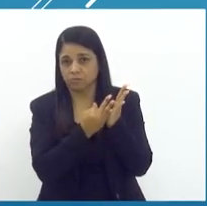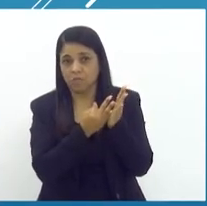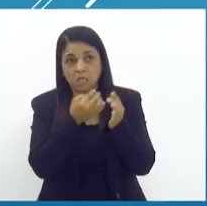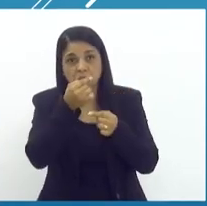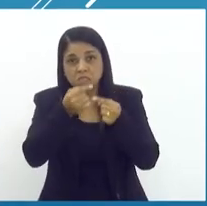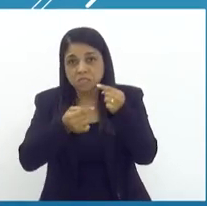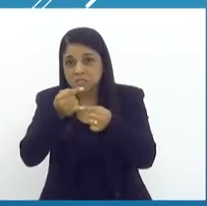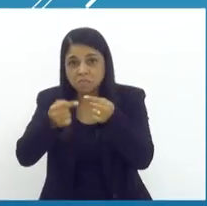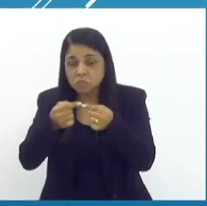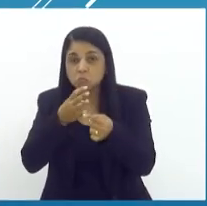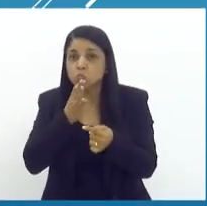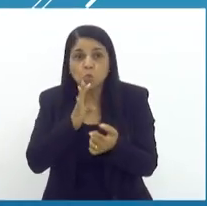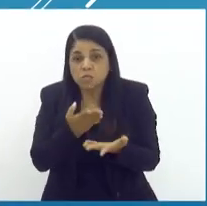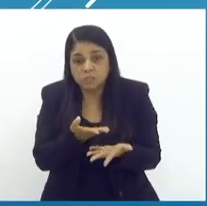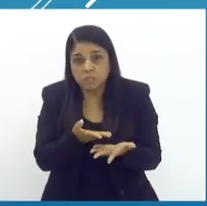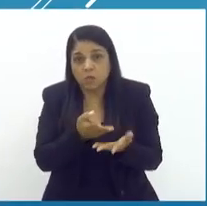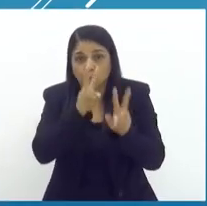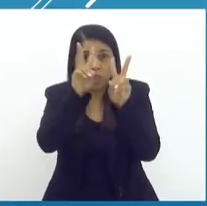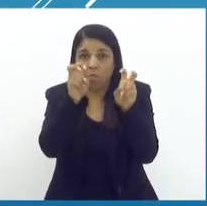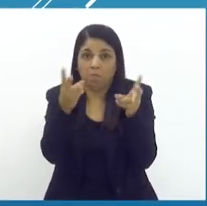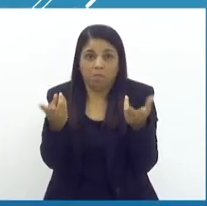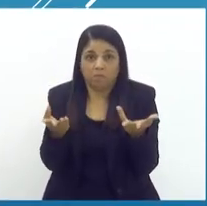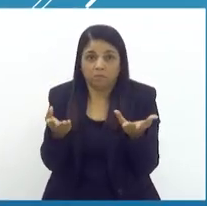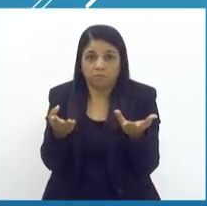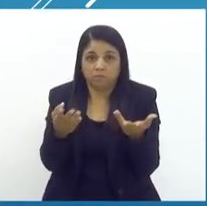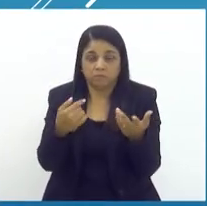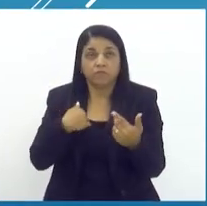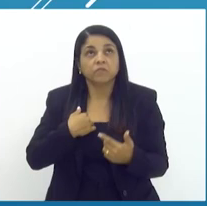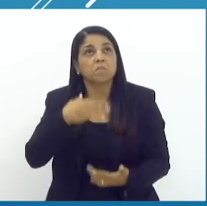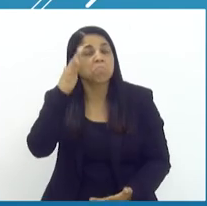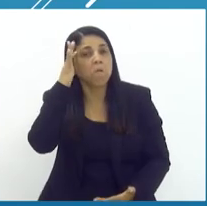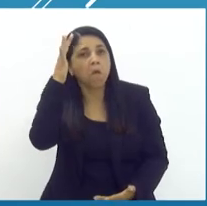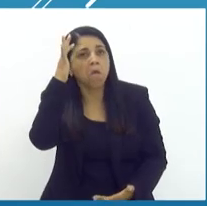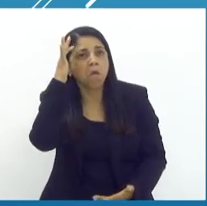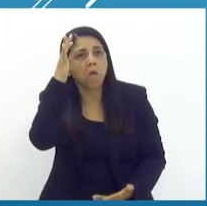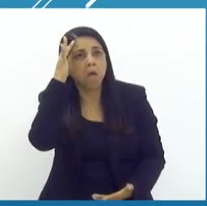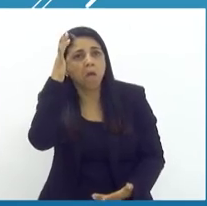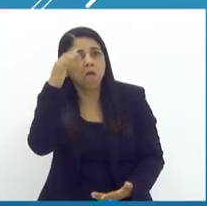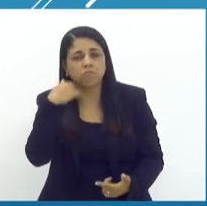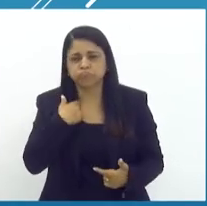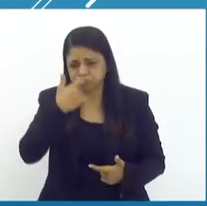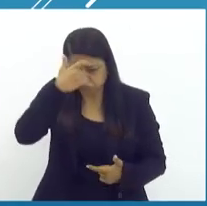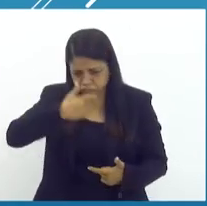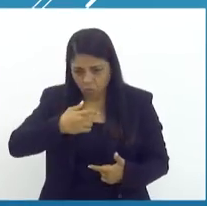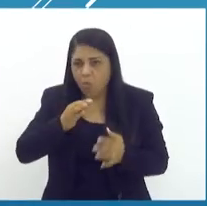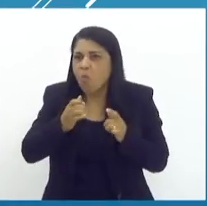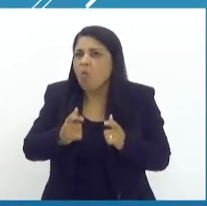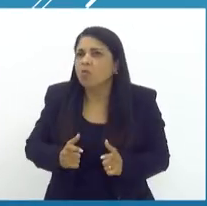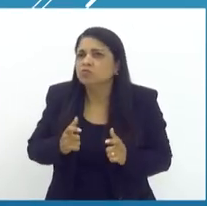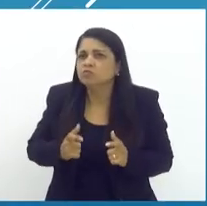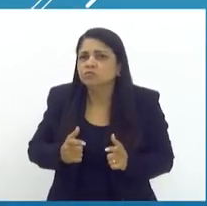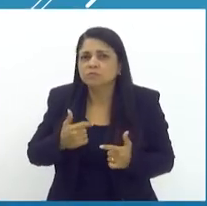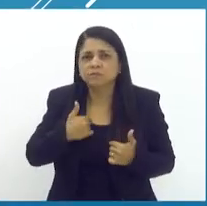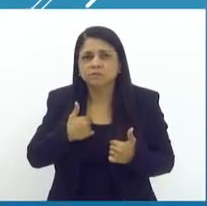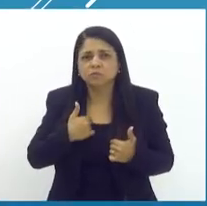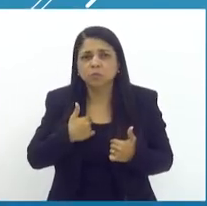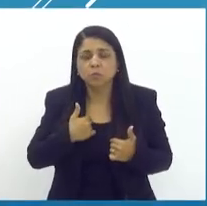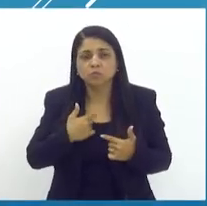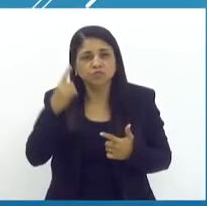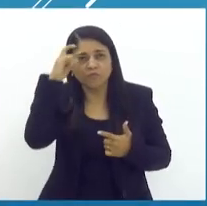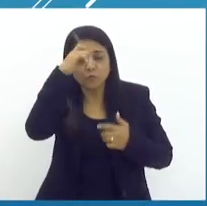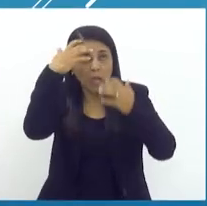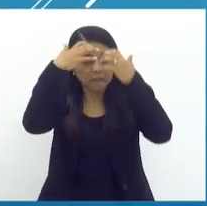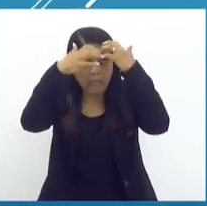que sequer se conhecia e ia ficar imaginando onde é que eu estou porque eu fiquei com dificuldade cognitiva